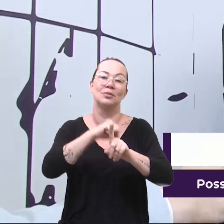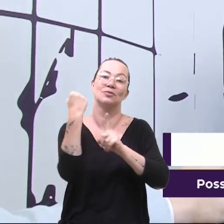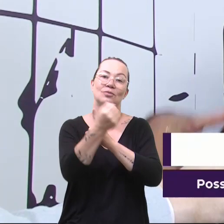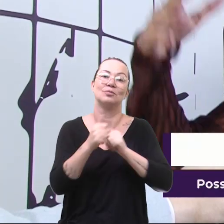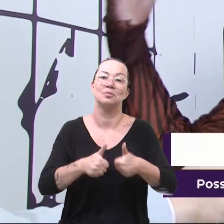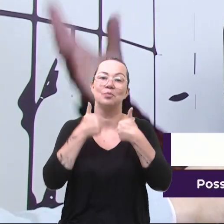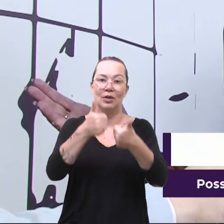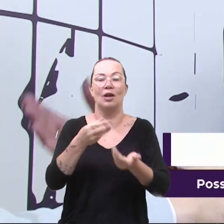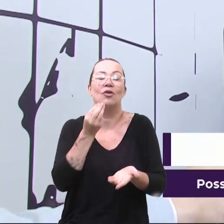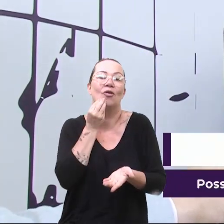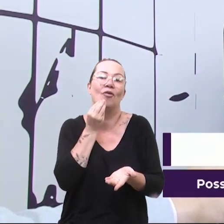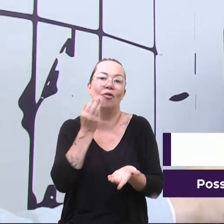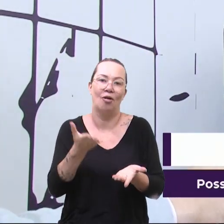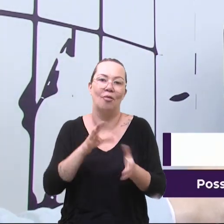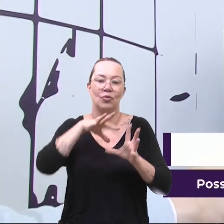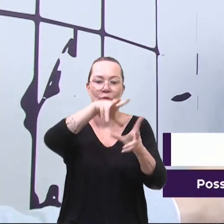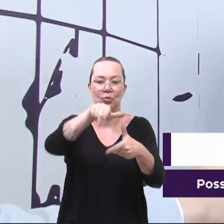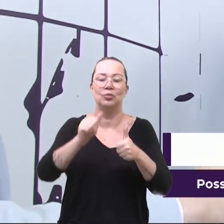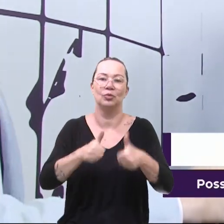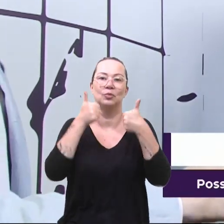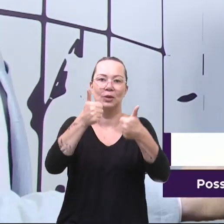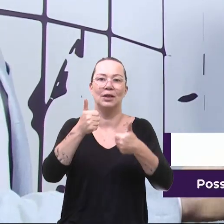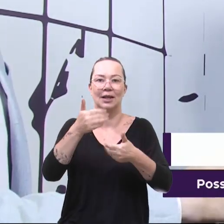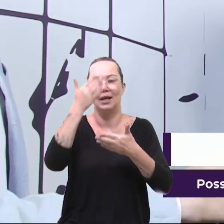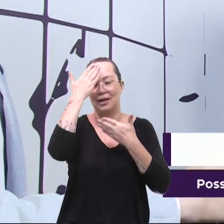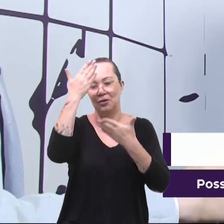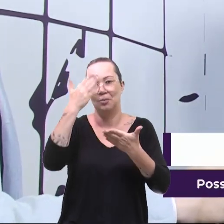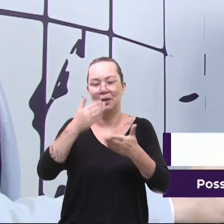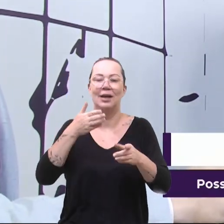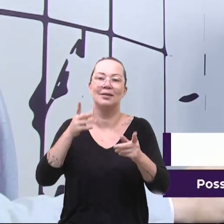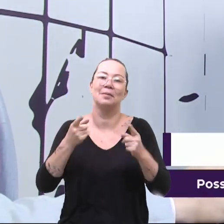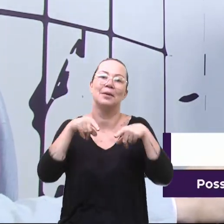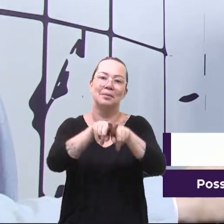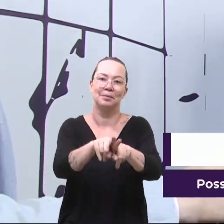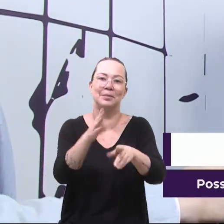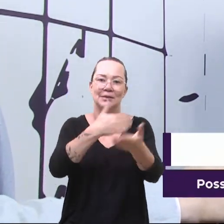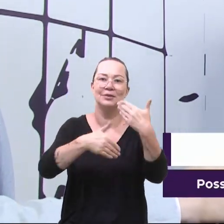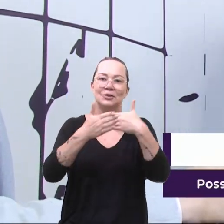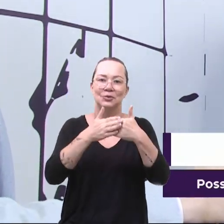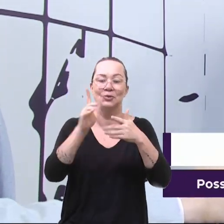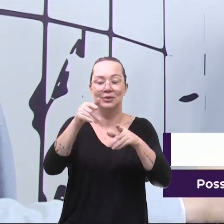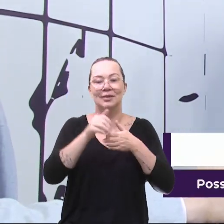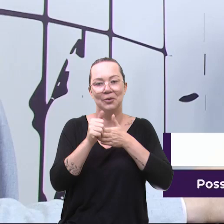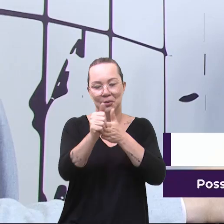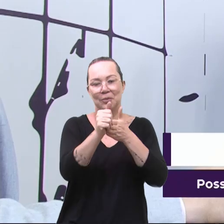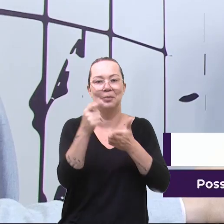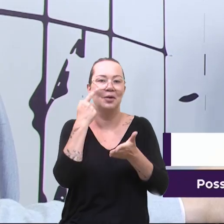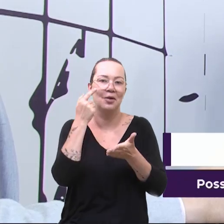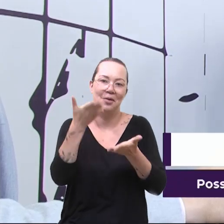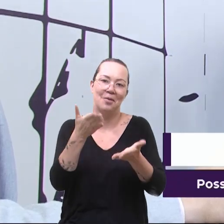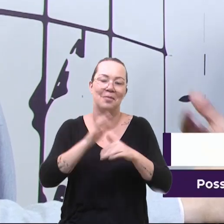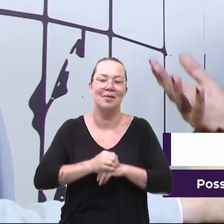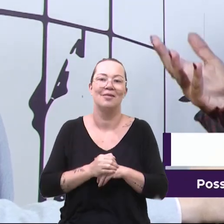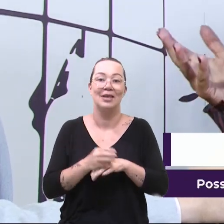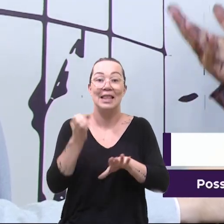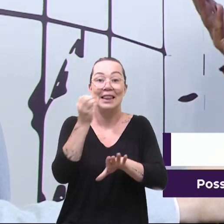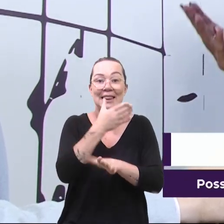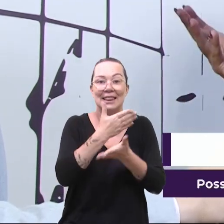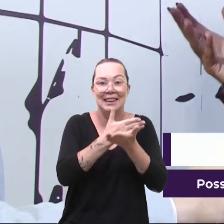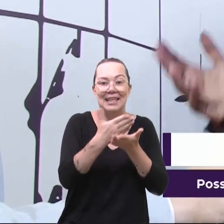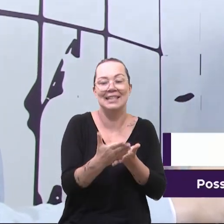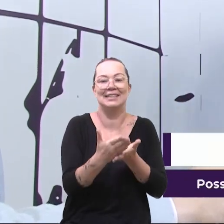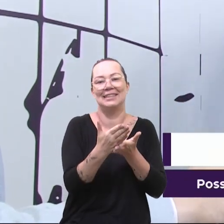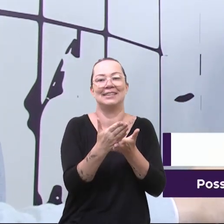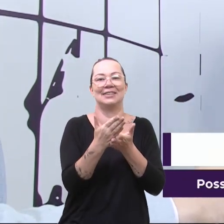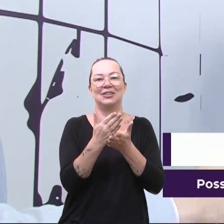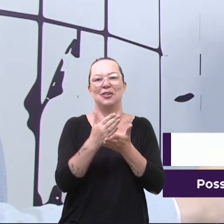melhor e, obviamente, para um mundo melhor. Muito obrigada pela parceria de todos e acompanhem esse momento, essa solenidade da nova, né, da nova